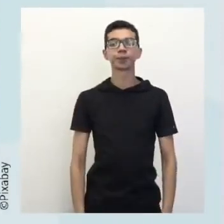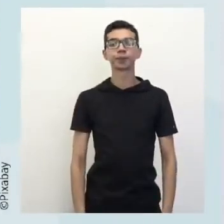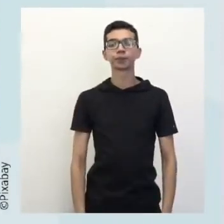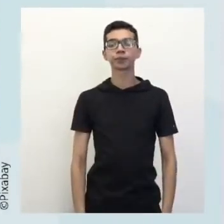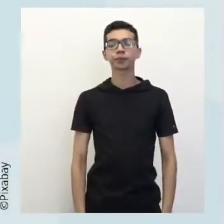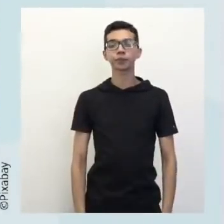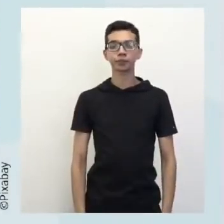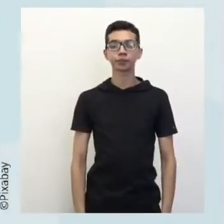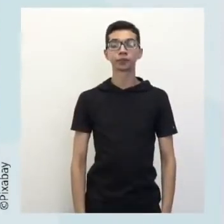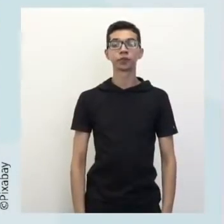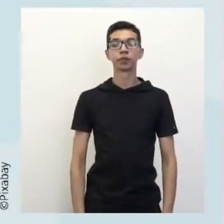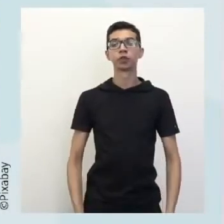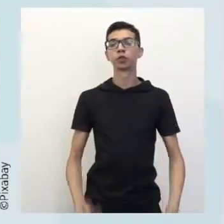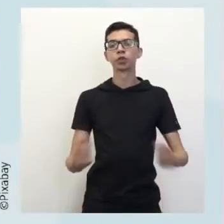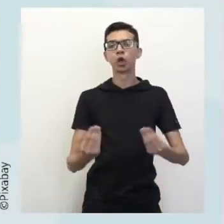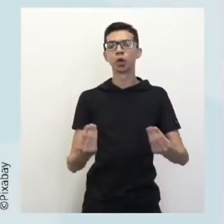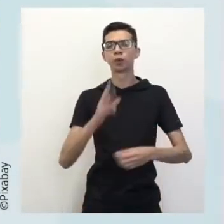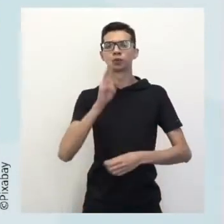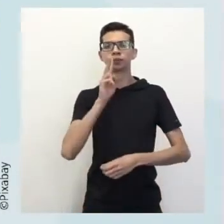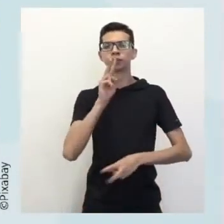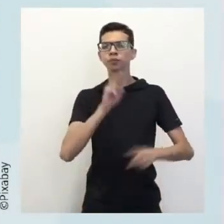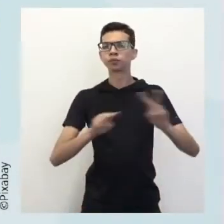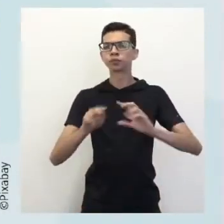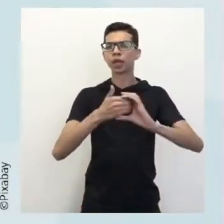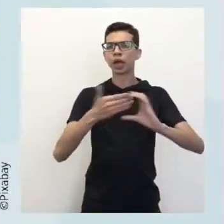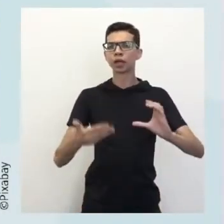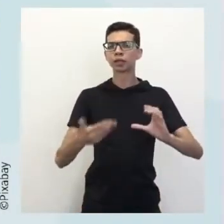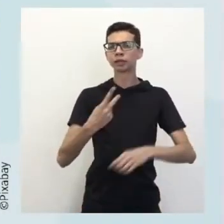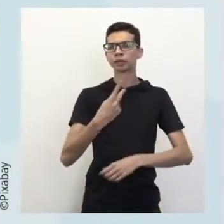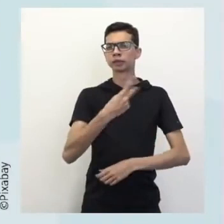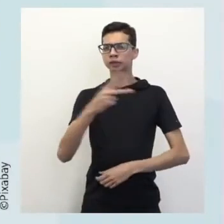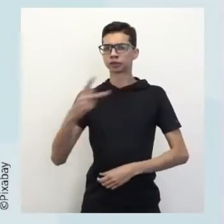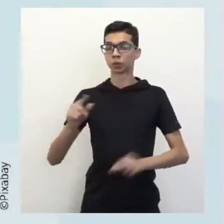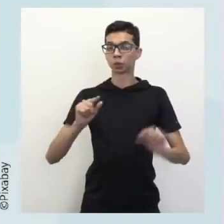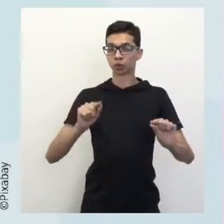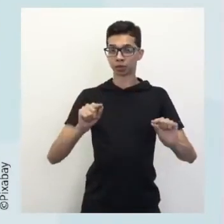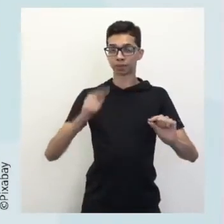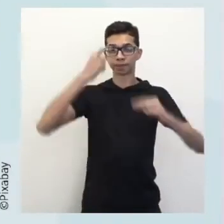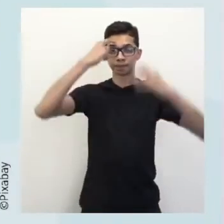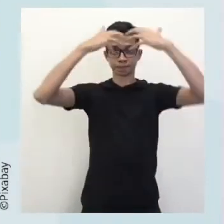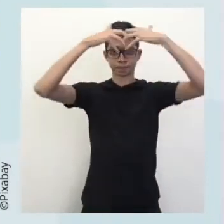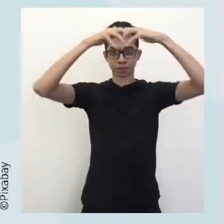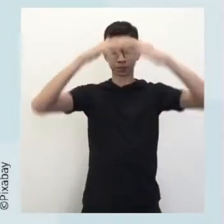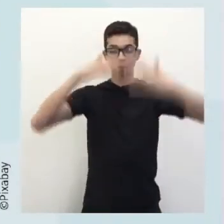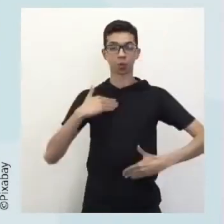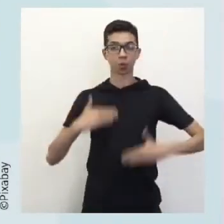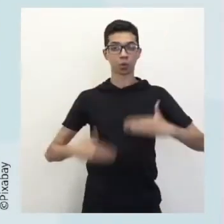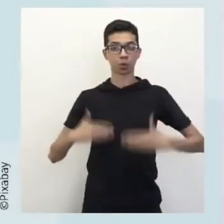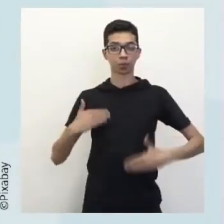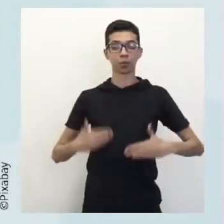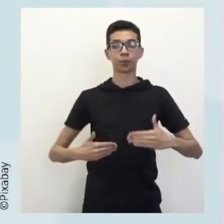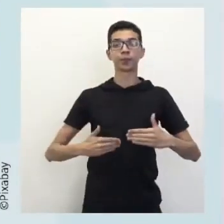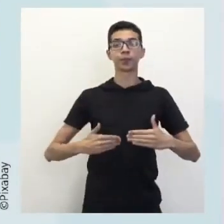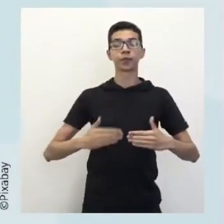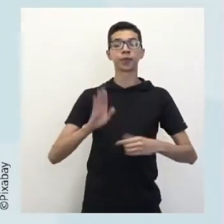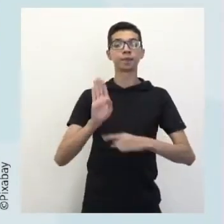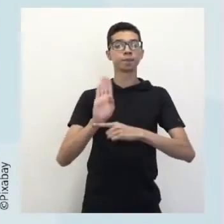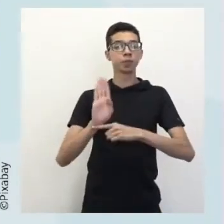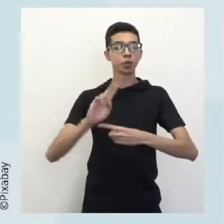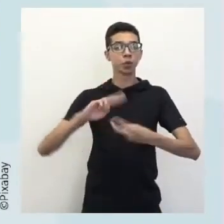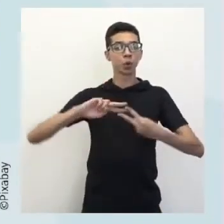corpo e nosso pensamento ou pela sociedade? O que é que nos define? A nossa constituição biológica,